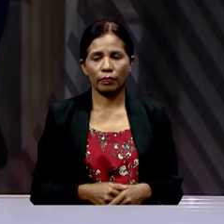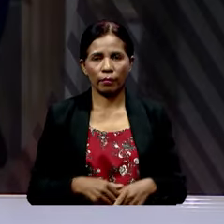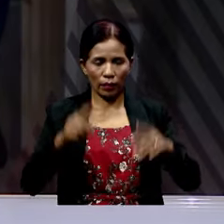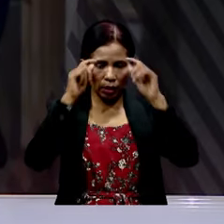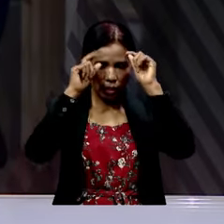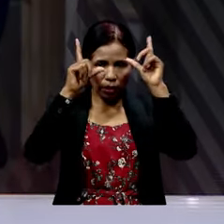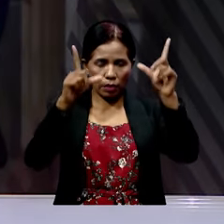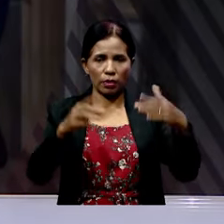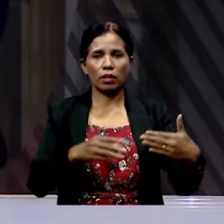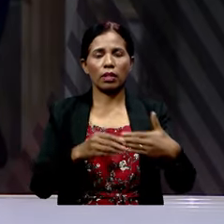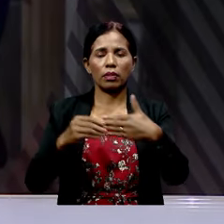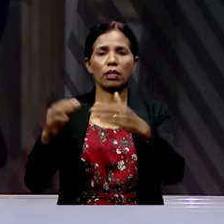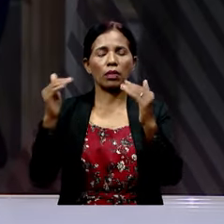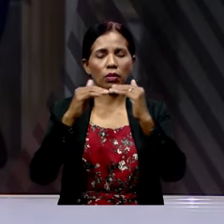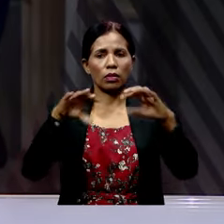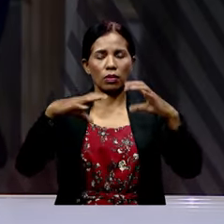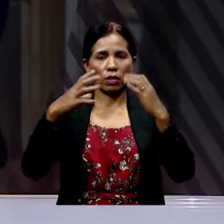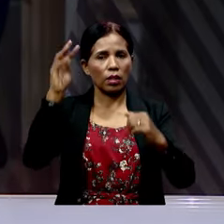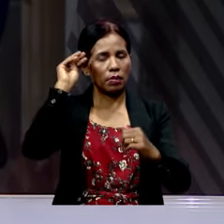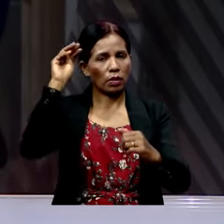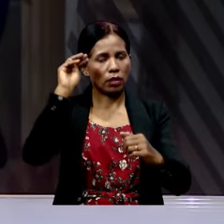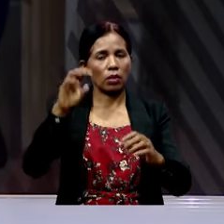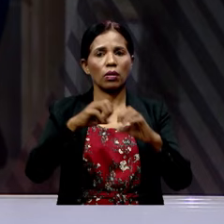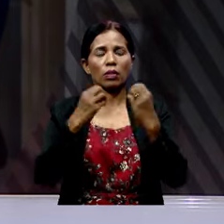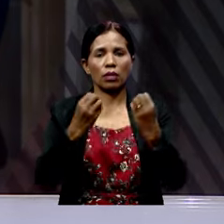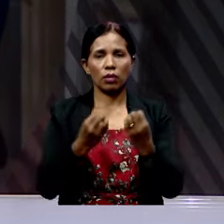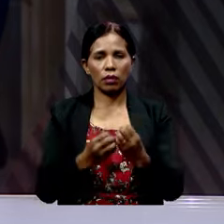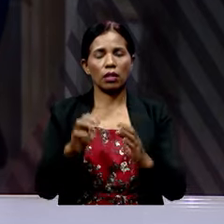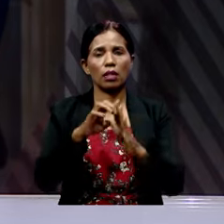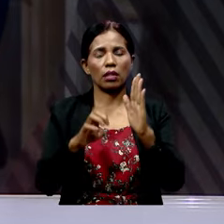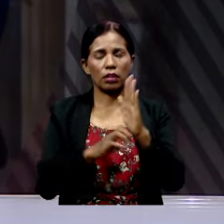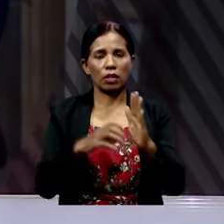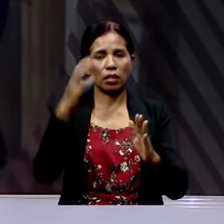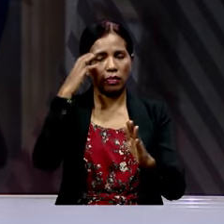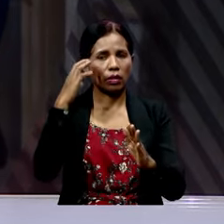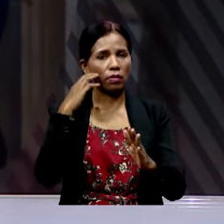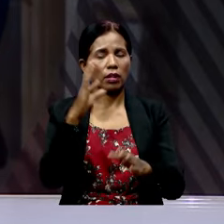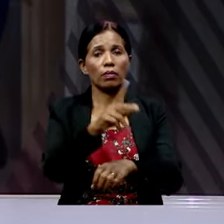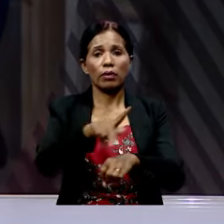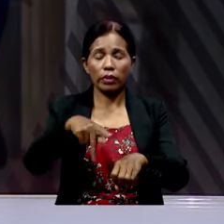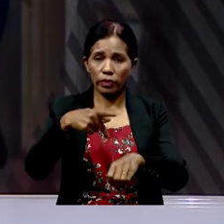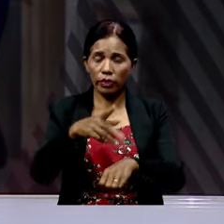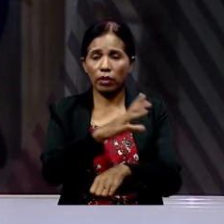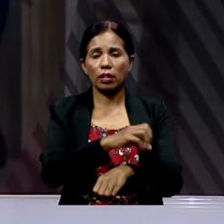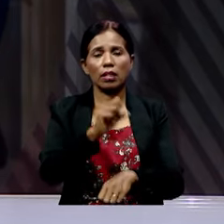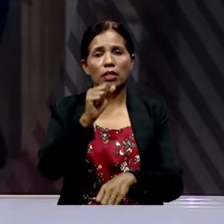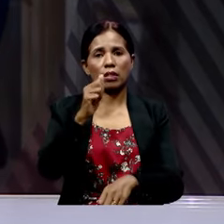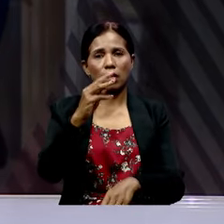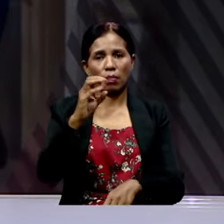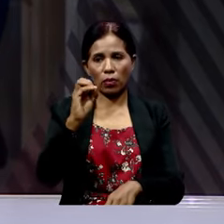Timor-Leste se lidera a reunião Conselho Ministro Organização Estado África Caribe Pacífico, IHA Samoa.